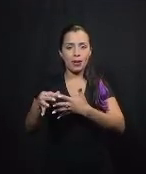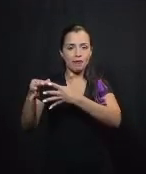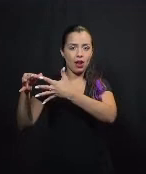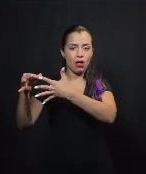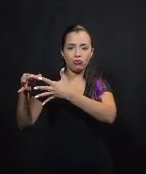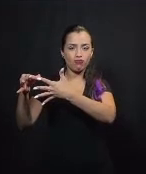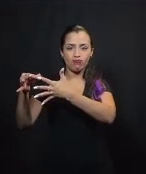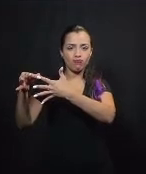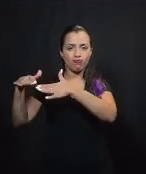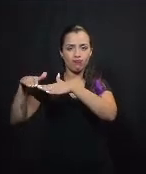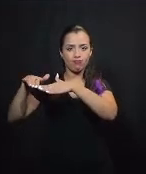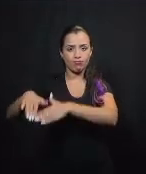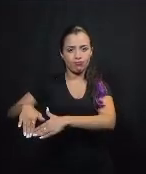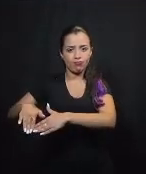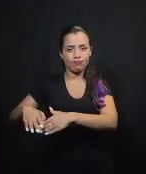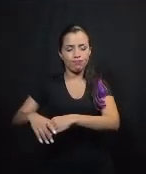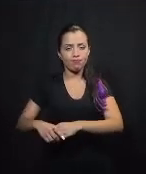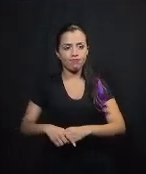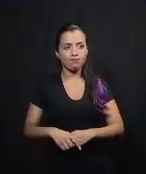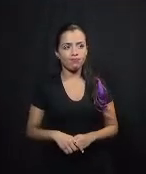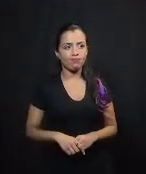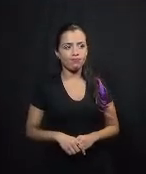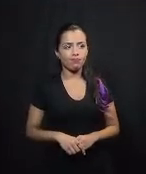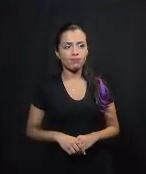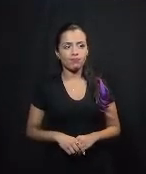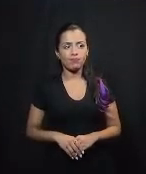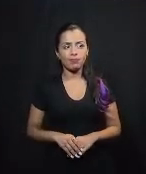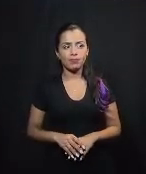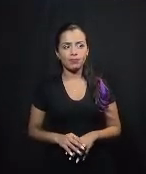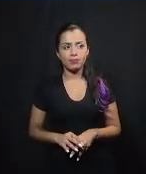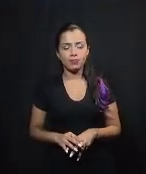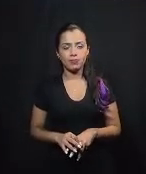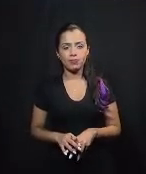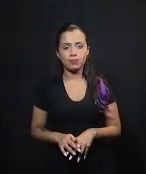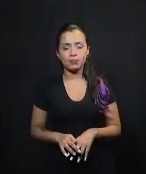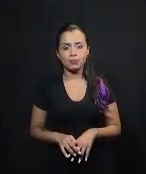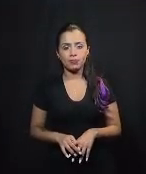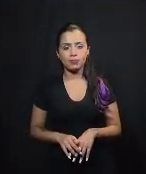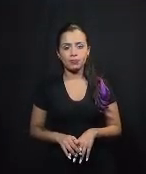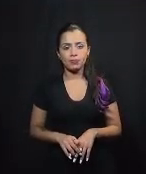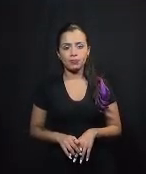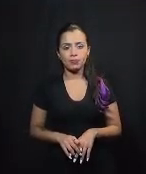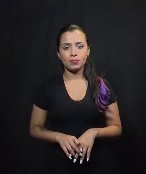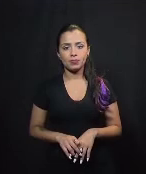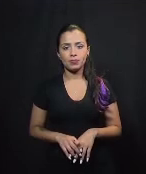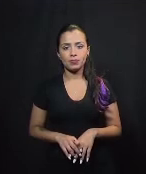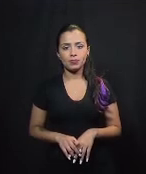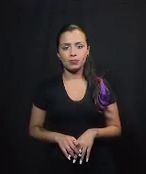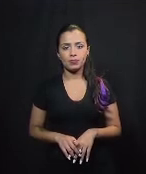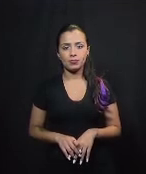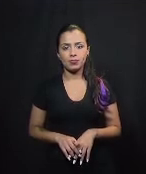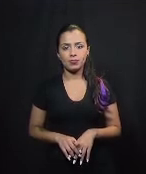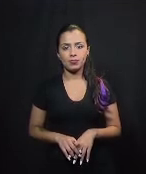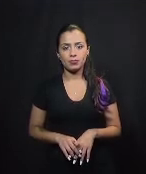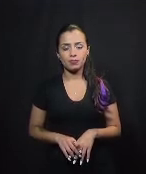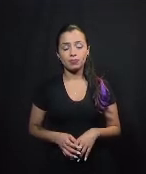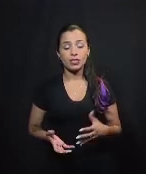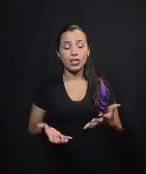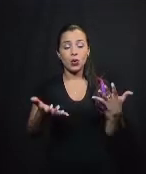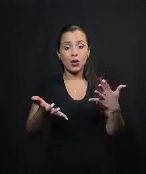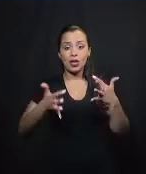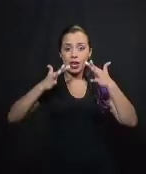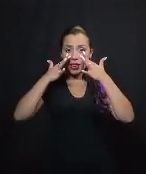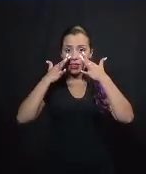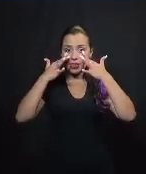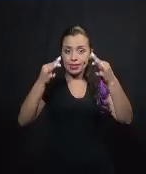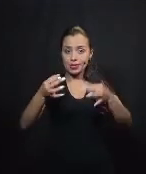de chamar a atenção, não falar demais, mas gostaria mais de chamar a atenção para um fator muito importante nesse novo